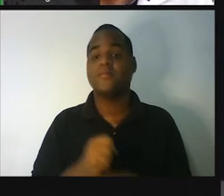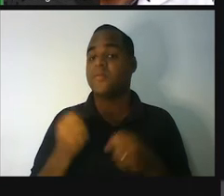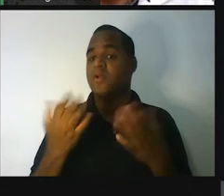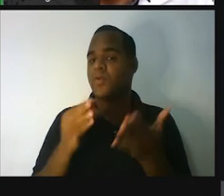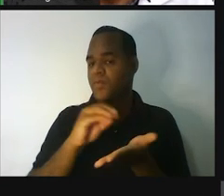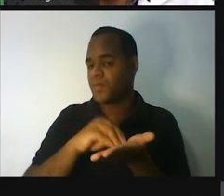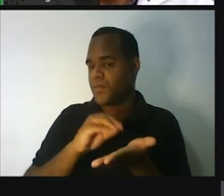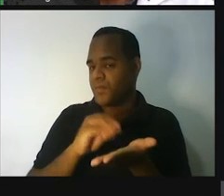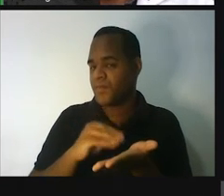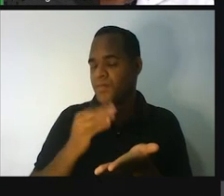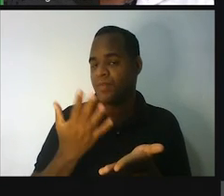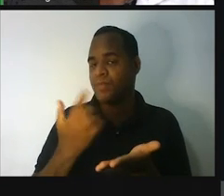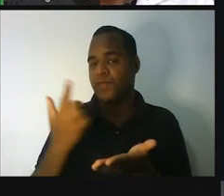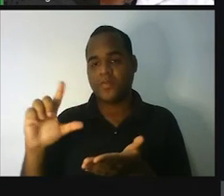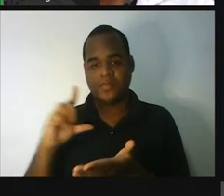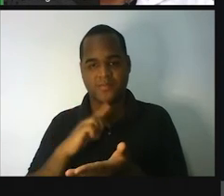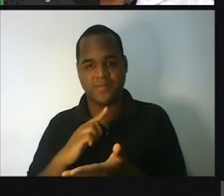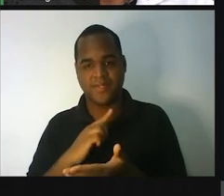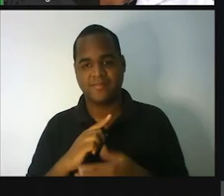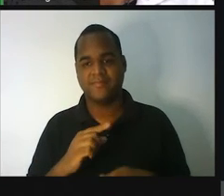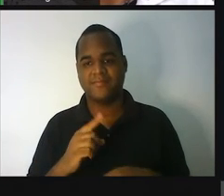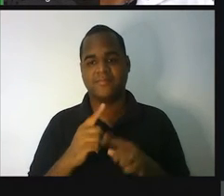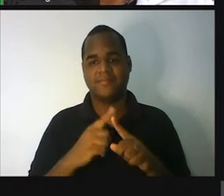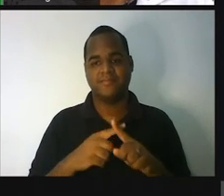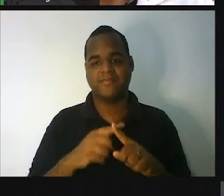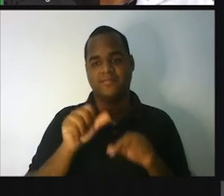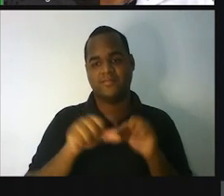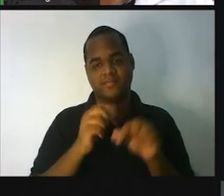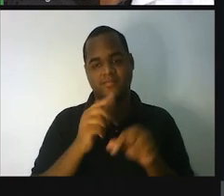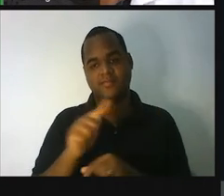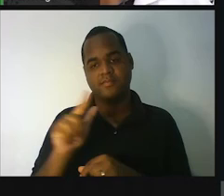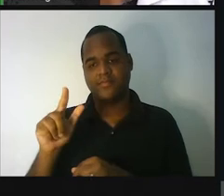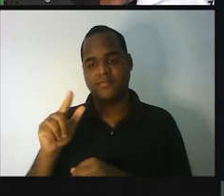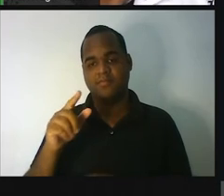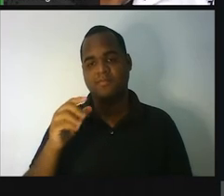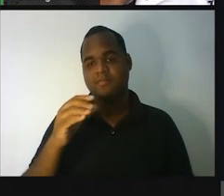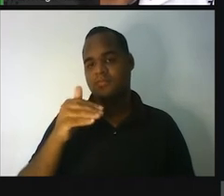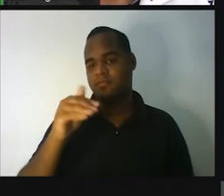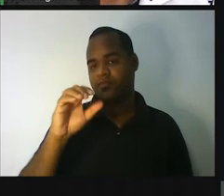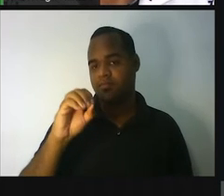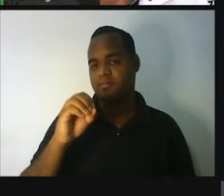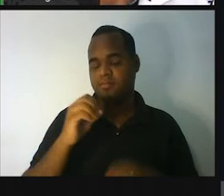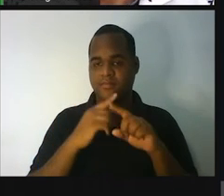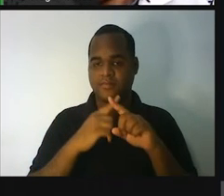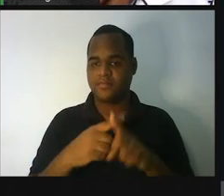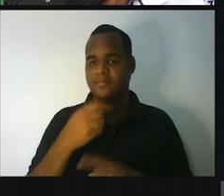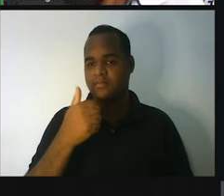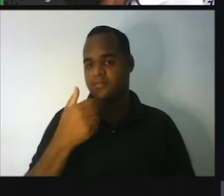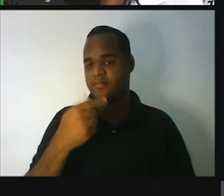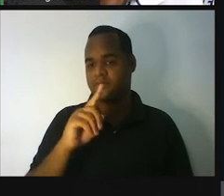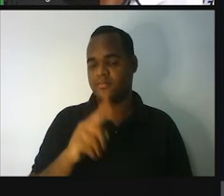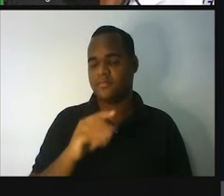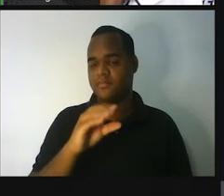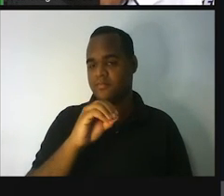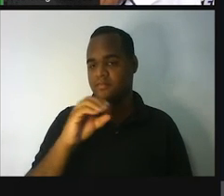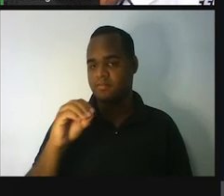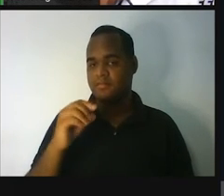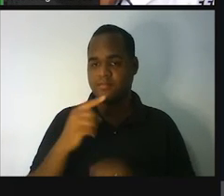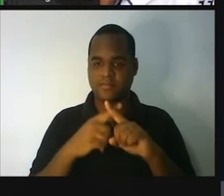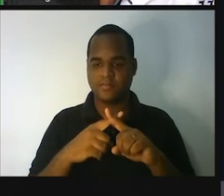falta mais uma casinha para a direita Vai Multiplicar acontece então 700 vezes